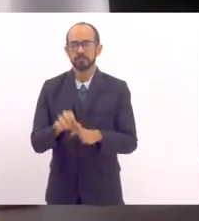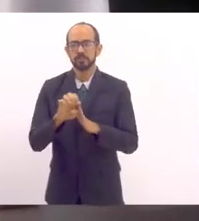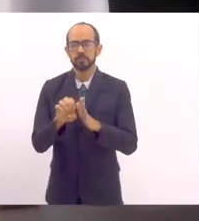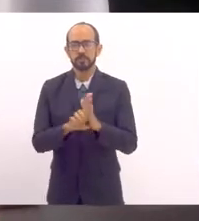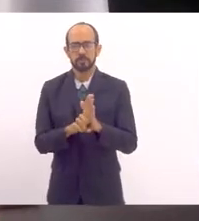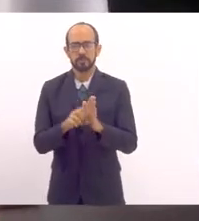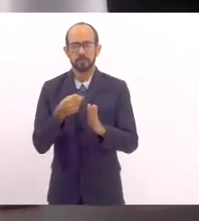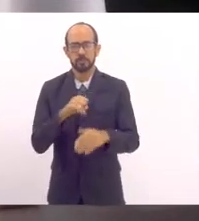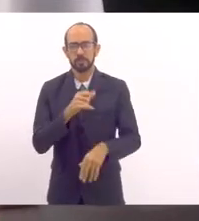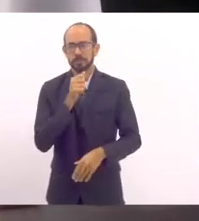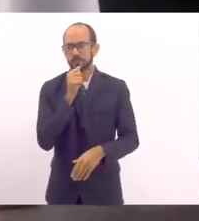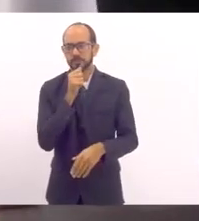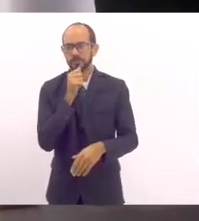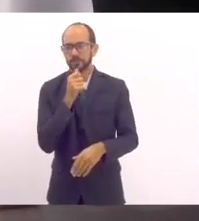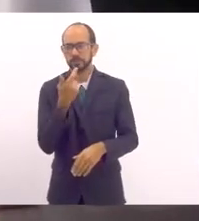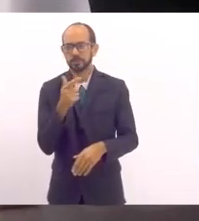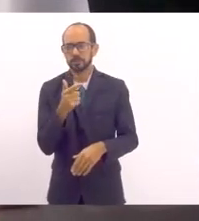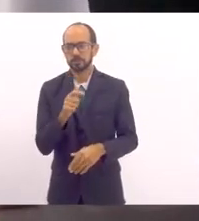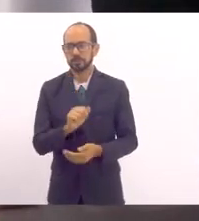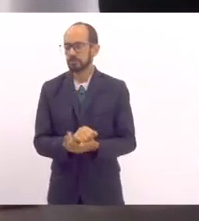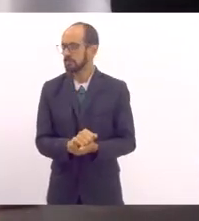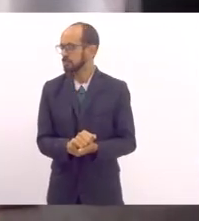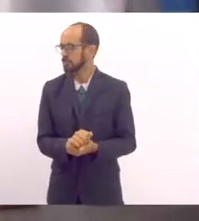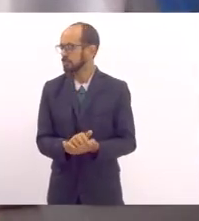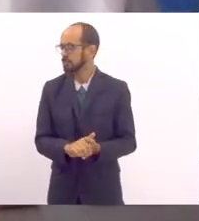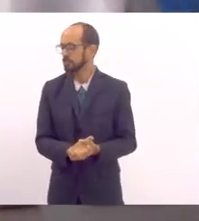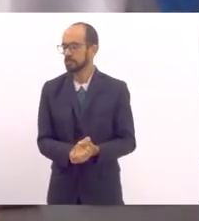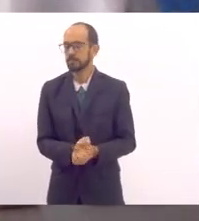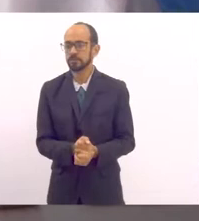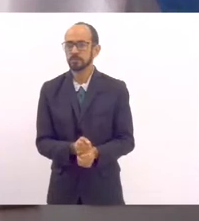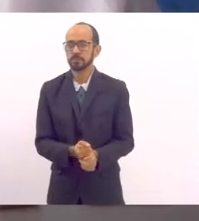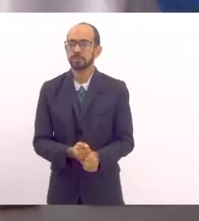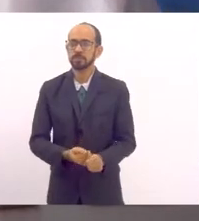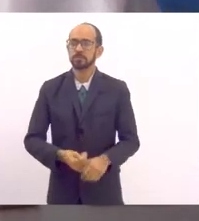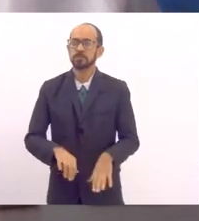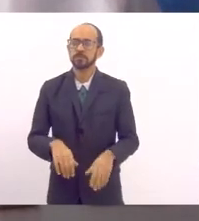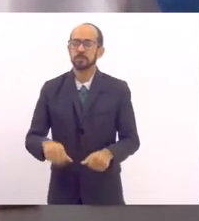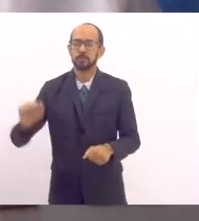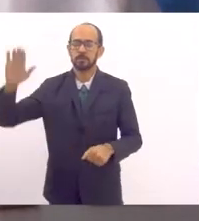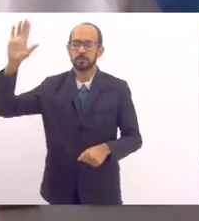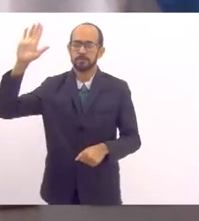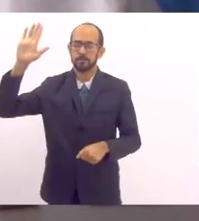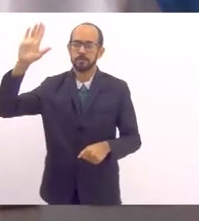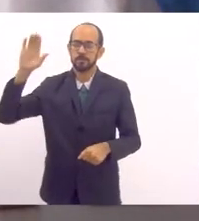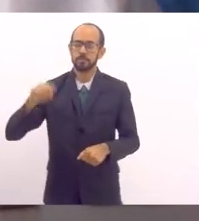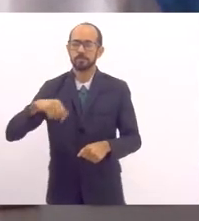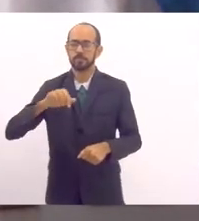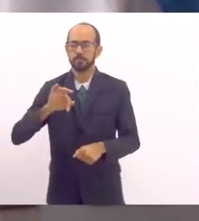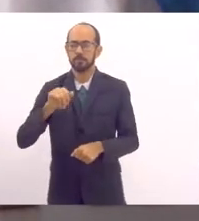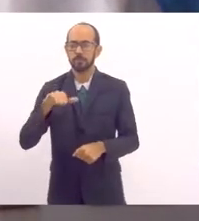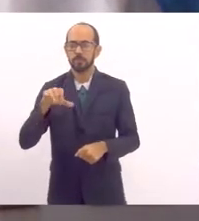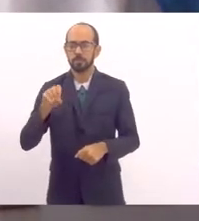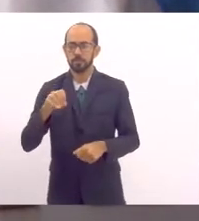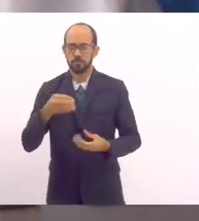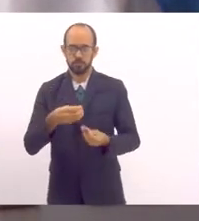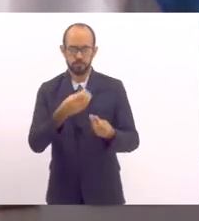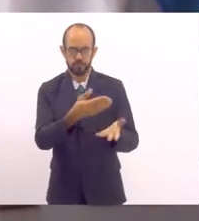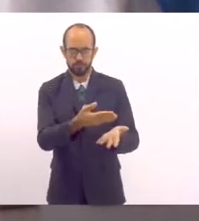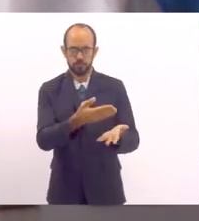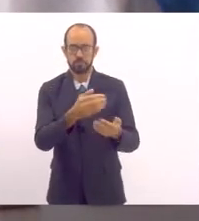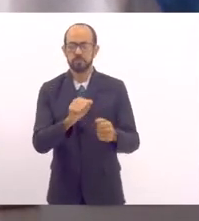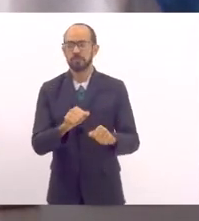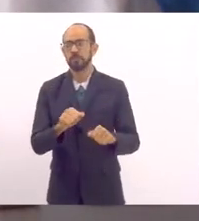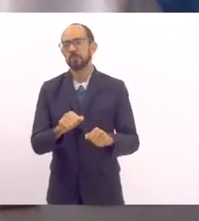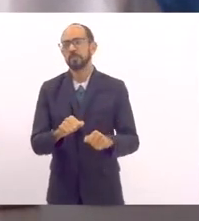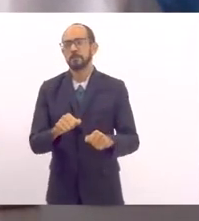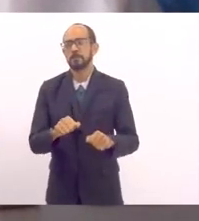mãos, ainda temos algumas cópias aqui disponíveis, é só levantar o braço que o Fábio vai estar levando. E